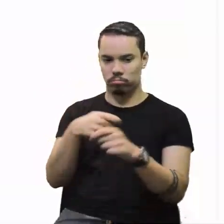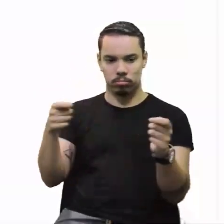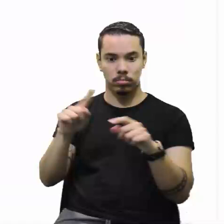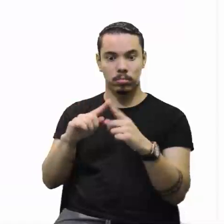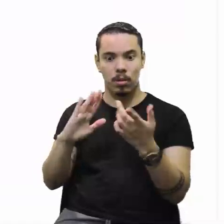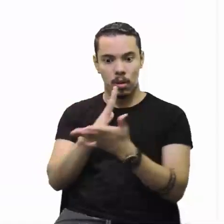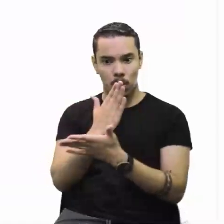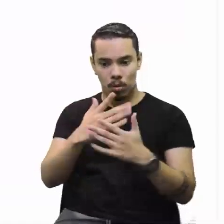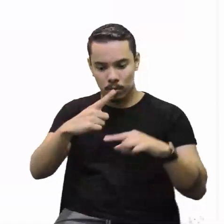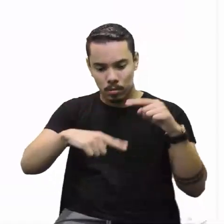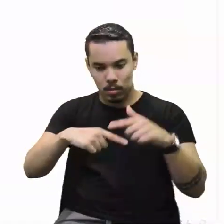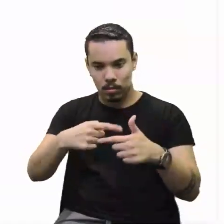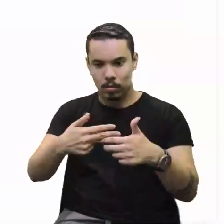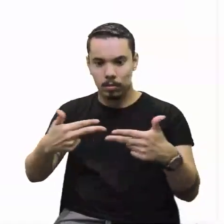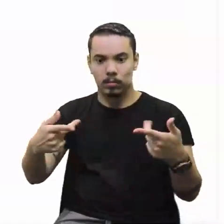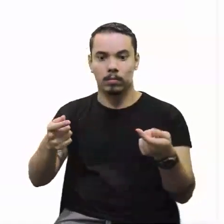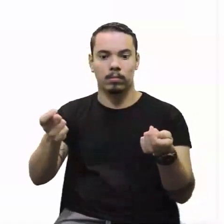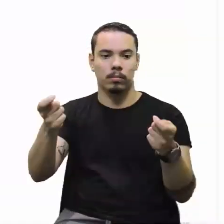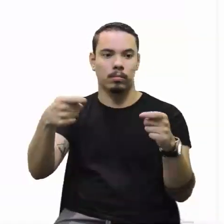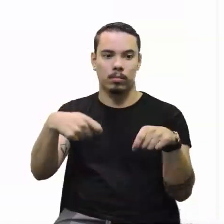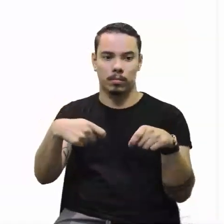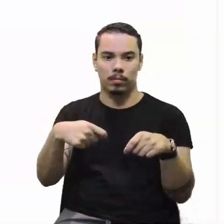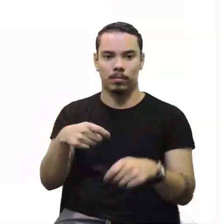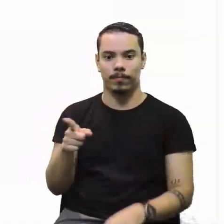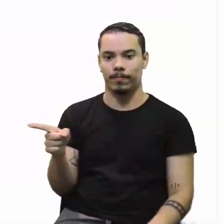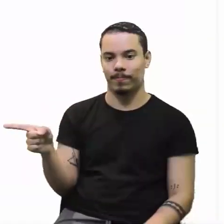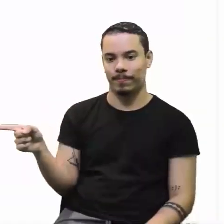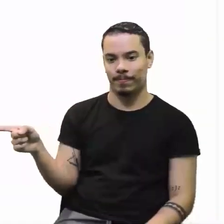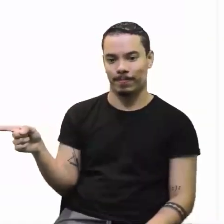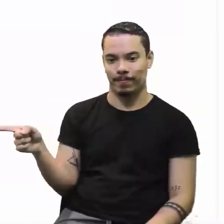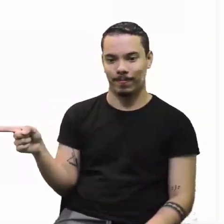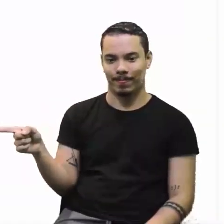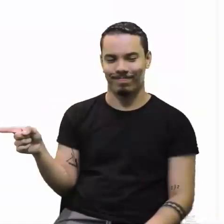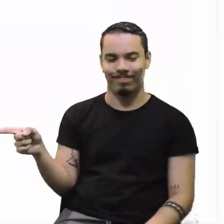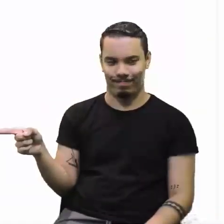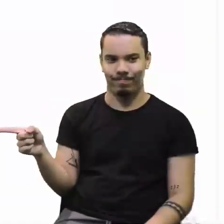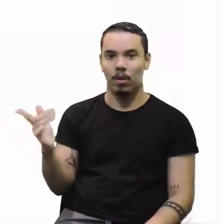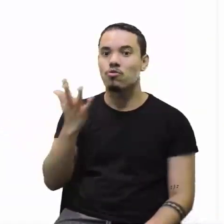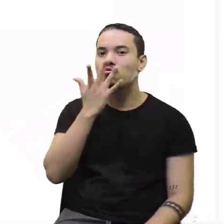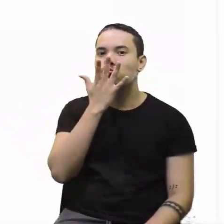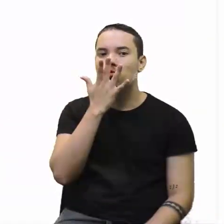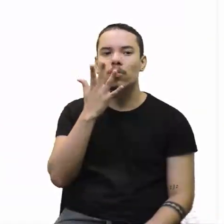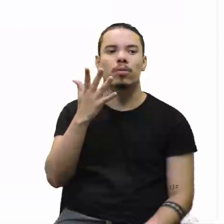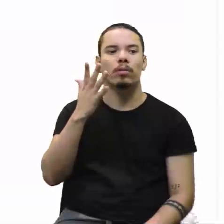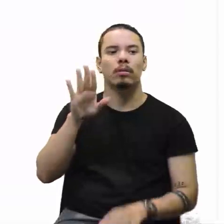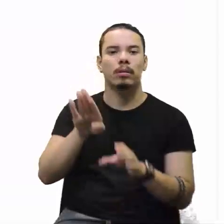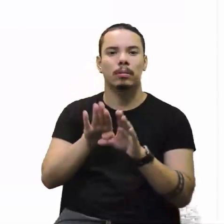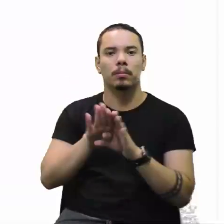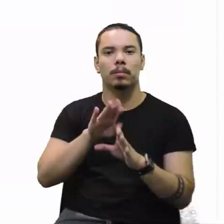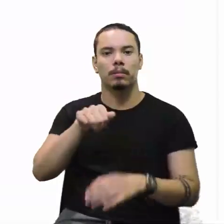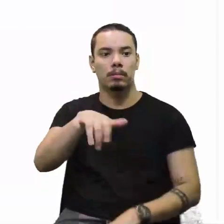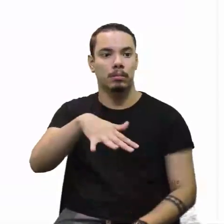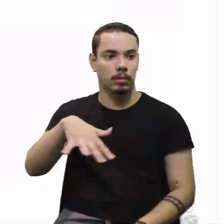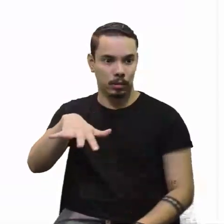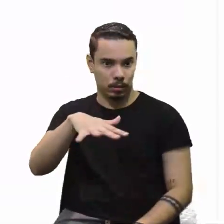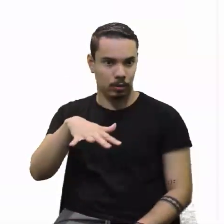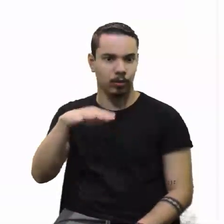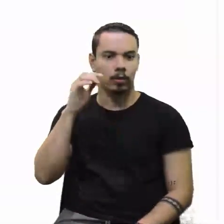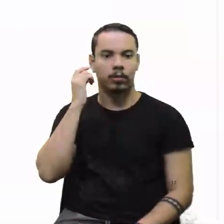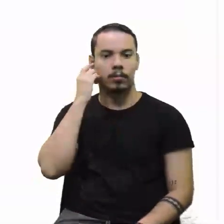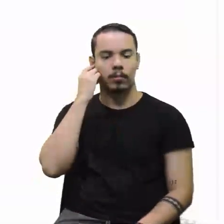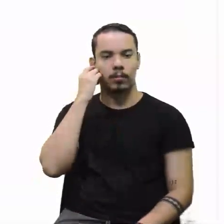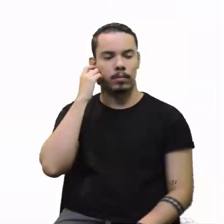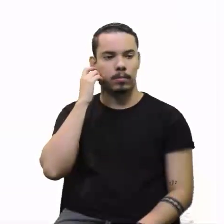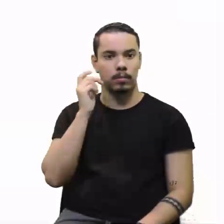equipamentos detectam os níveis, né, de temperatura de cada parte do corpo, de ambiente, de tudo mais. Justamente. Bem falado, o professor Mac